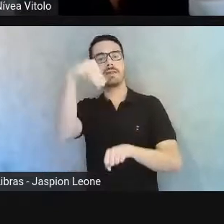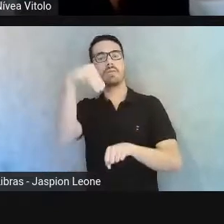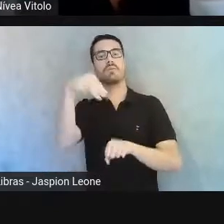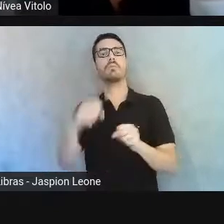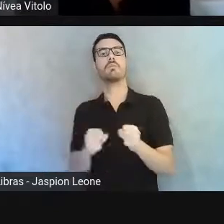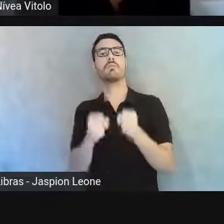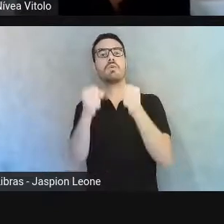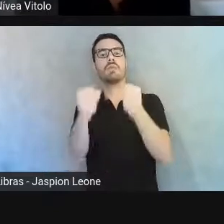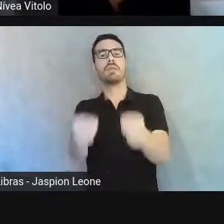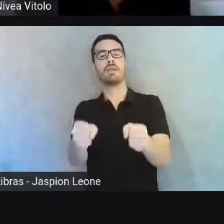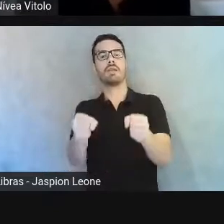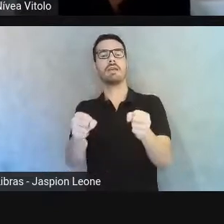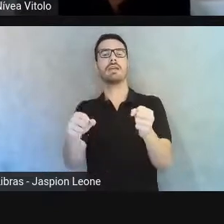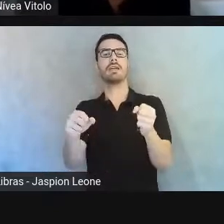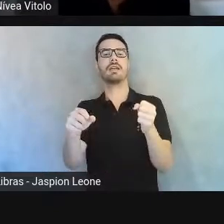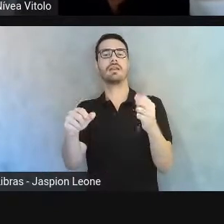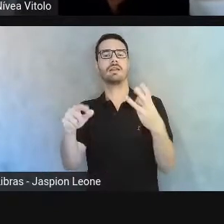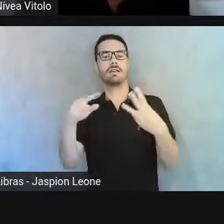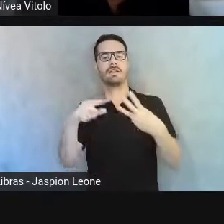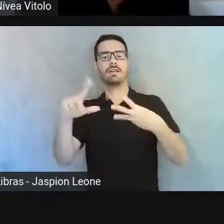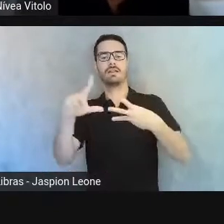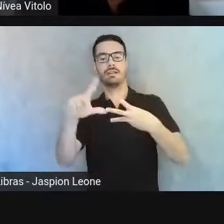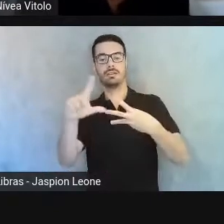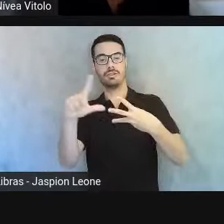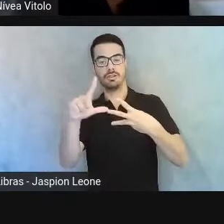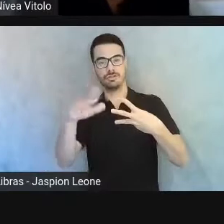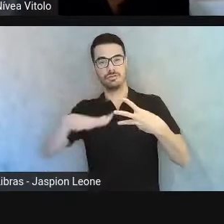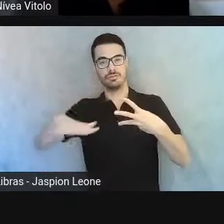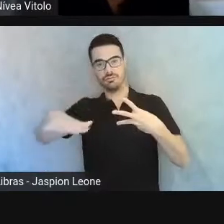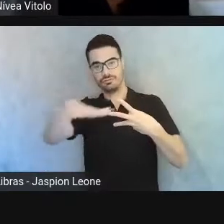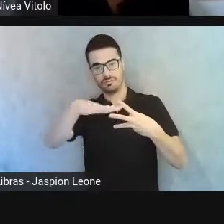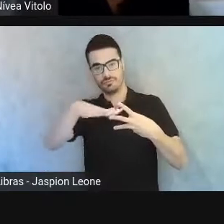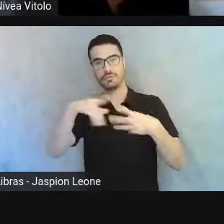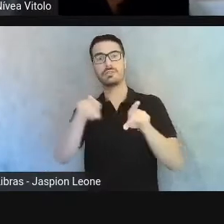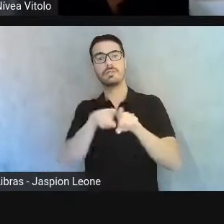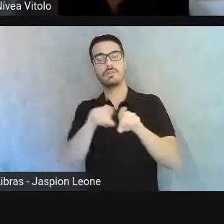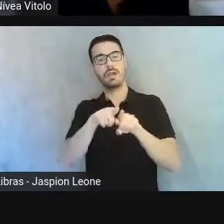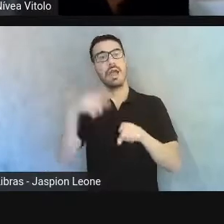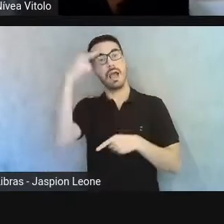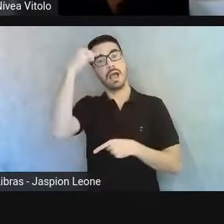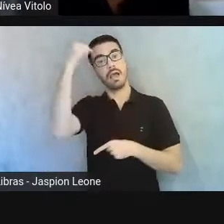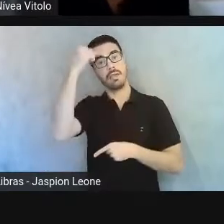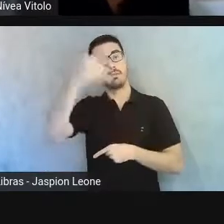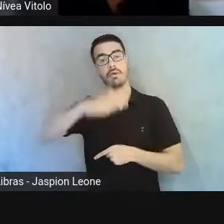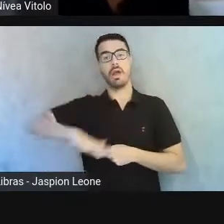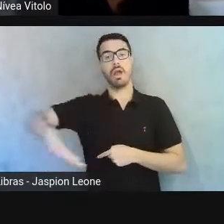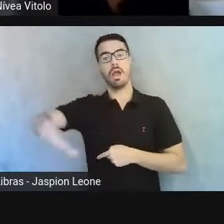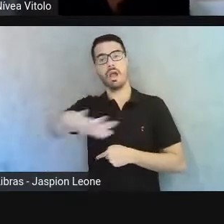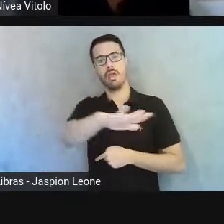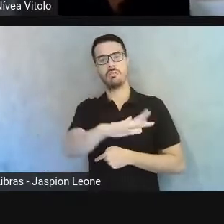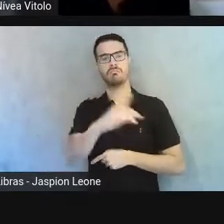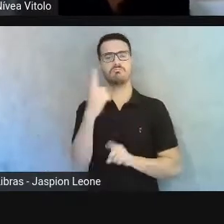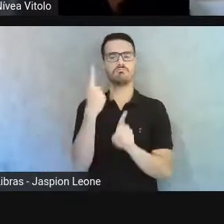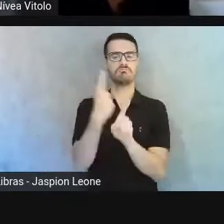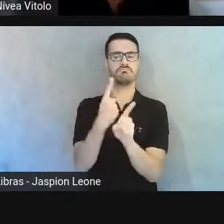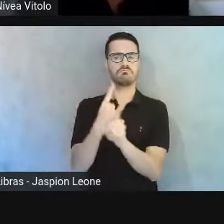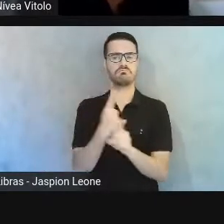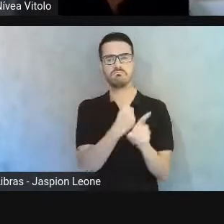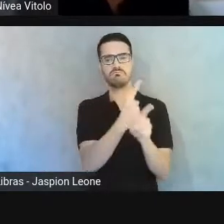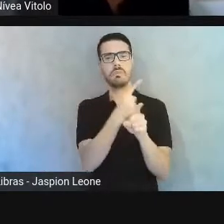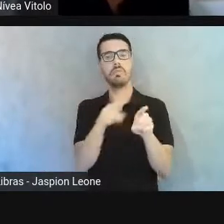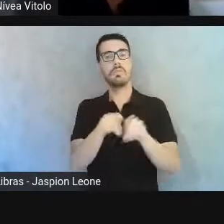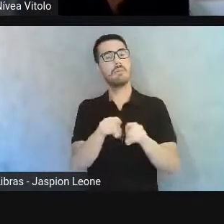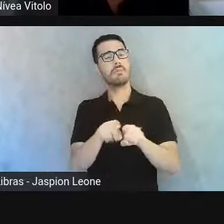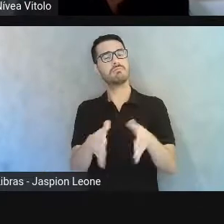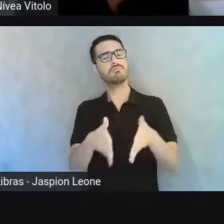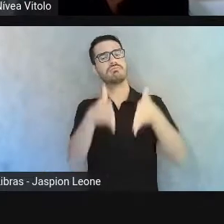também pesquisadores de grupos de pesquisa e da comunidade acadêmica em geral. E como segundo objetivo, o de